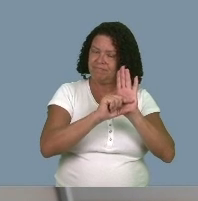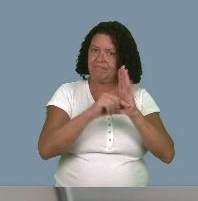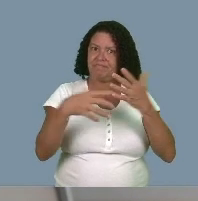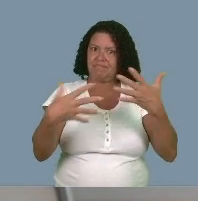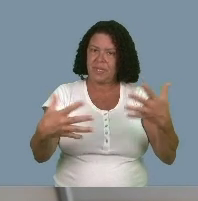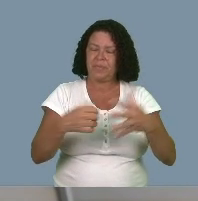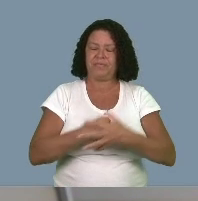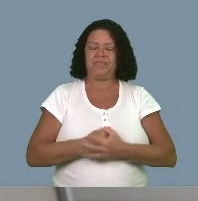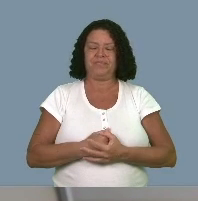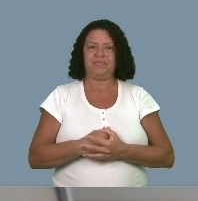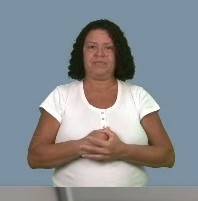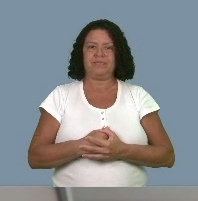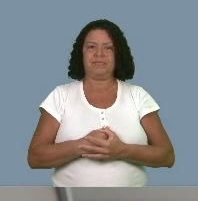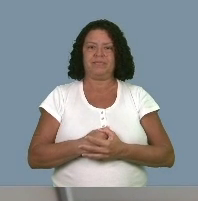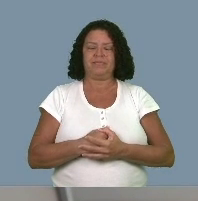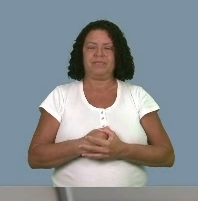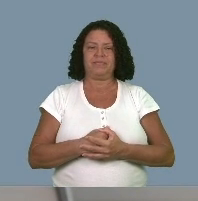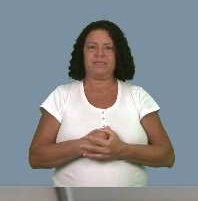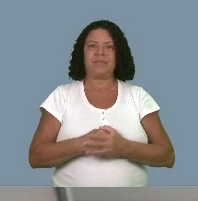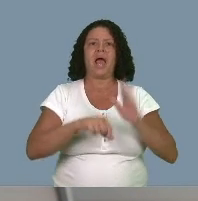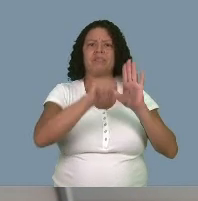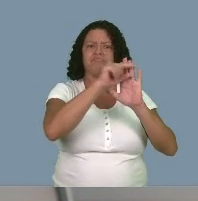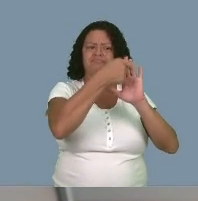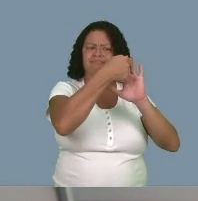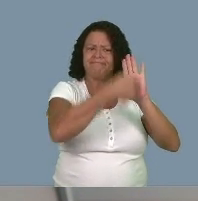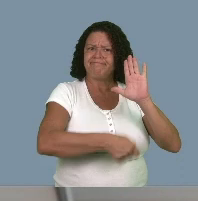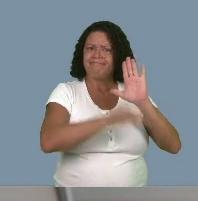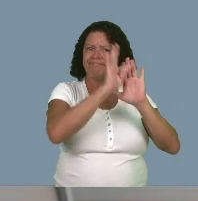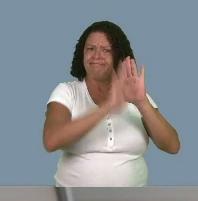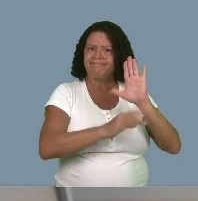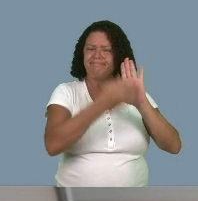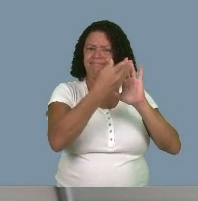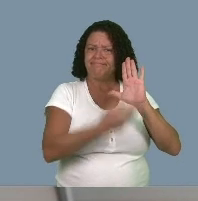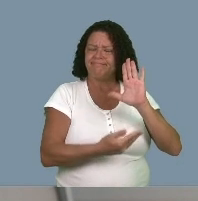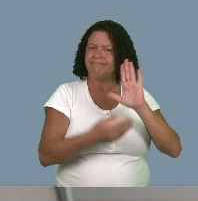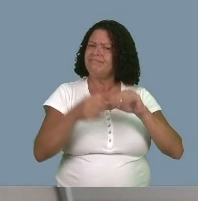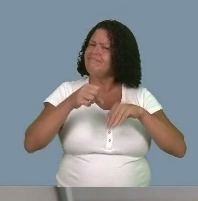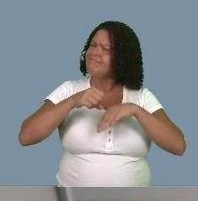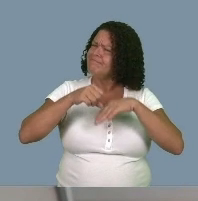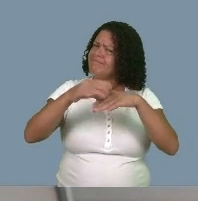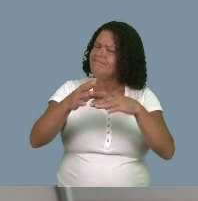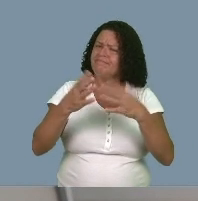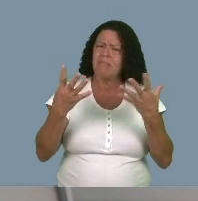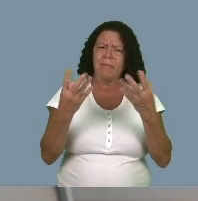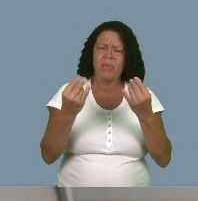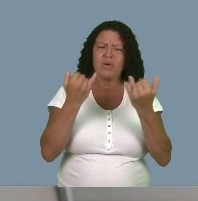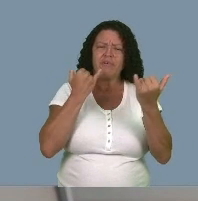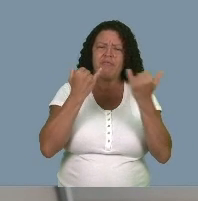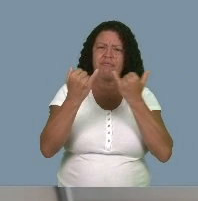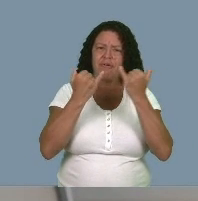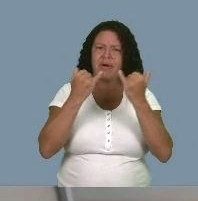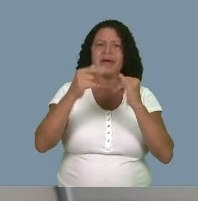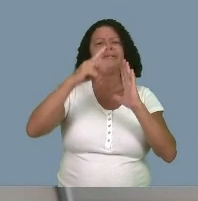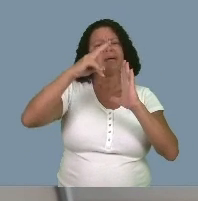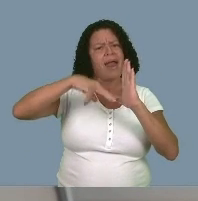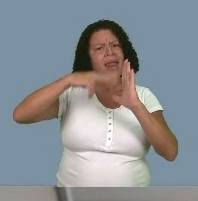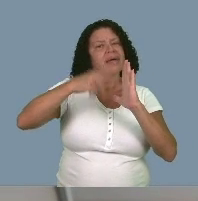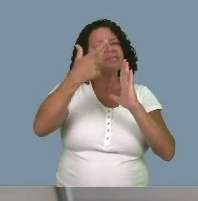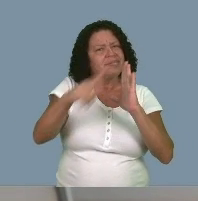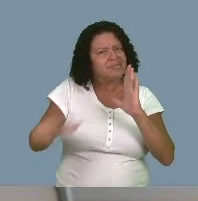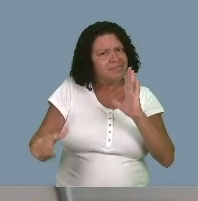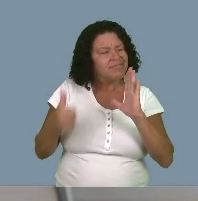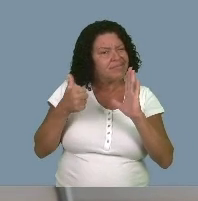amigos, é uma mensagem muito linda, com muita informação, que merece ser relida, que merece